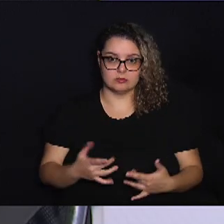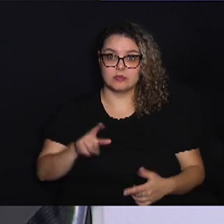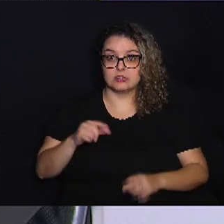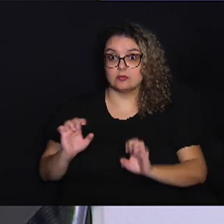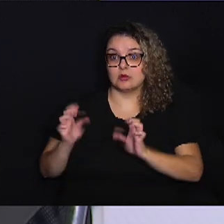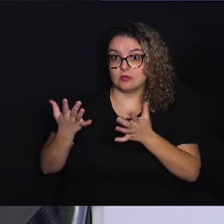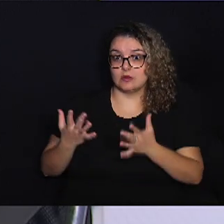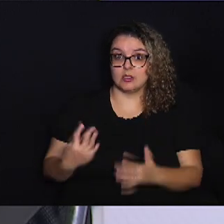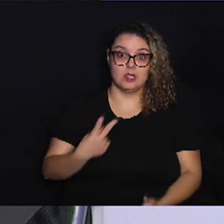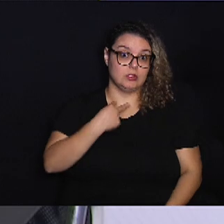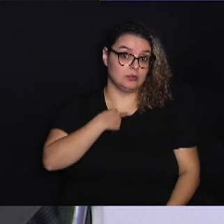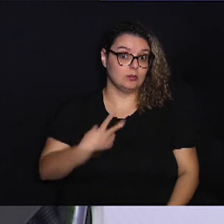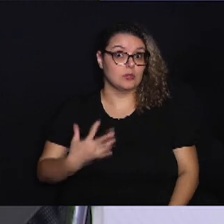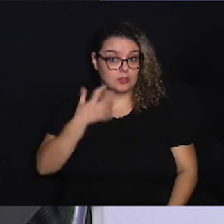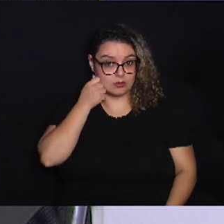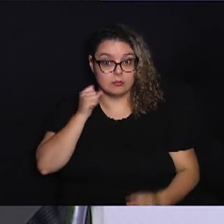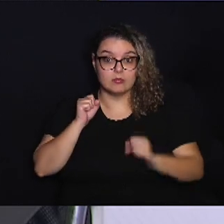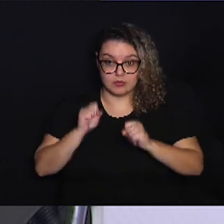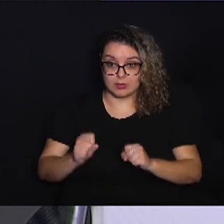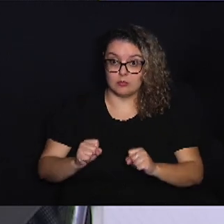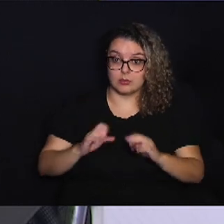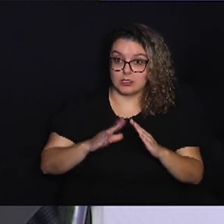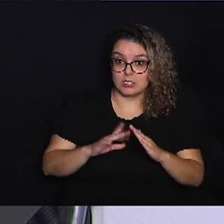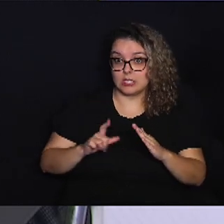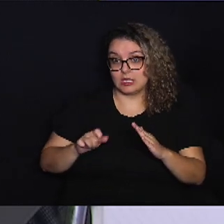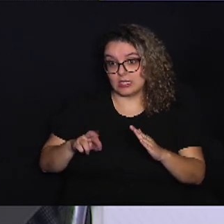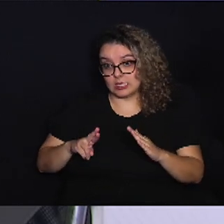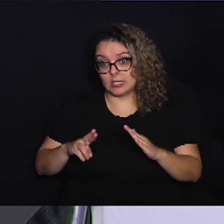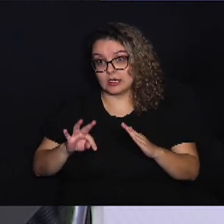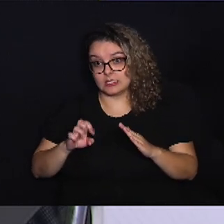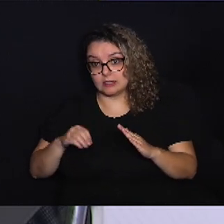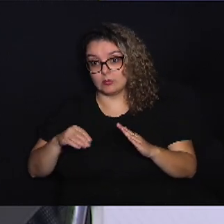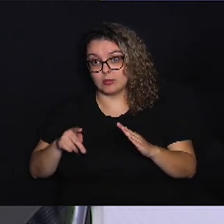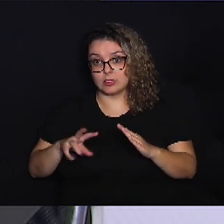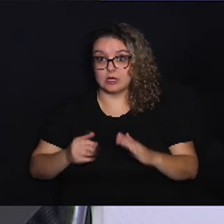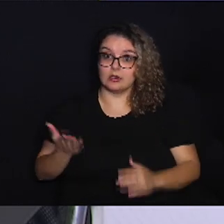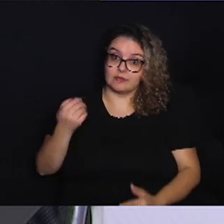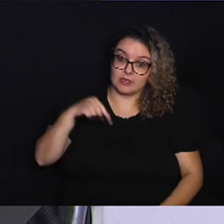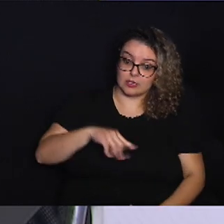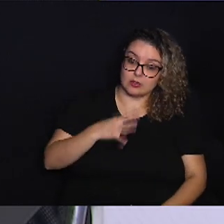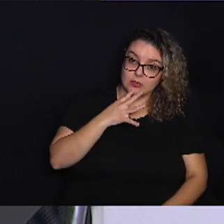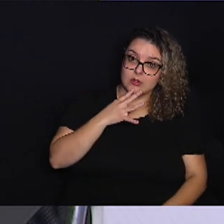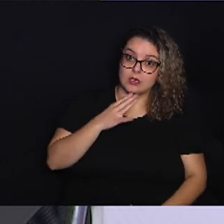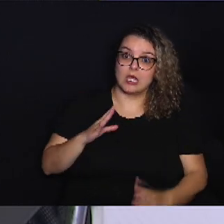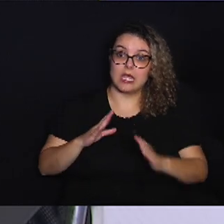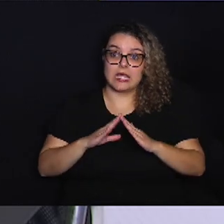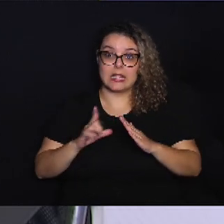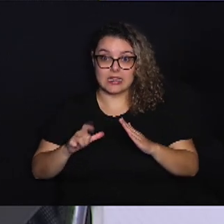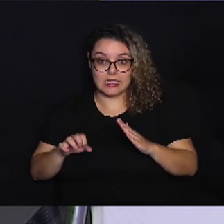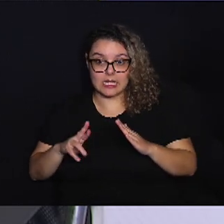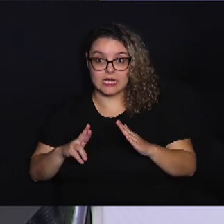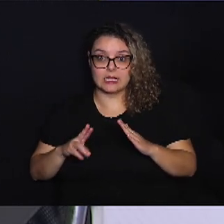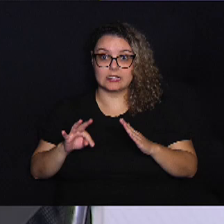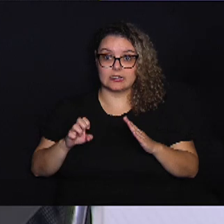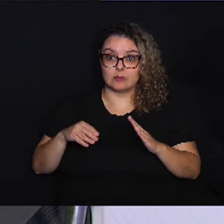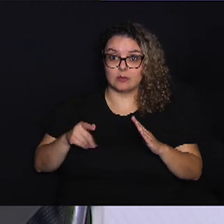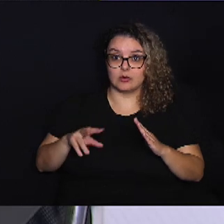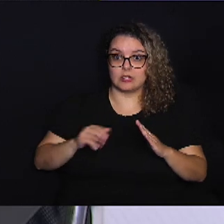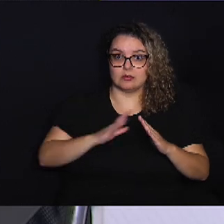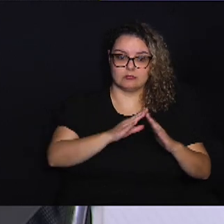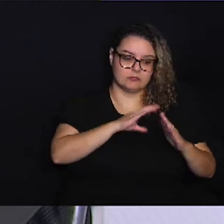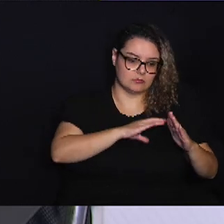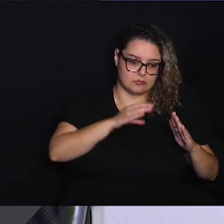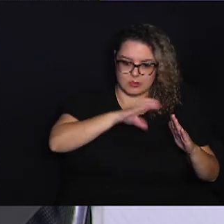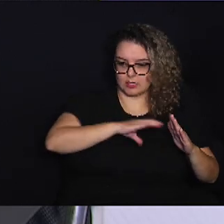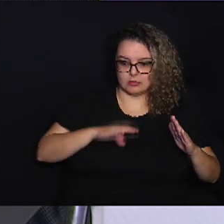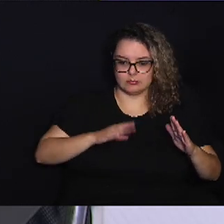falar, não, eu não posso adotar, mas eu posso ser lar temporário, ela vem conhecer o animal. Aí, sendo lar temporário, ele sai da clínica. Aí ele fica na